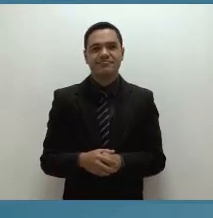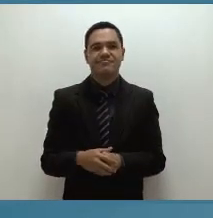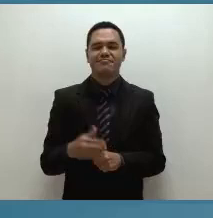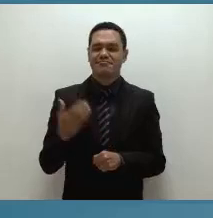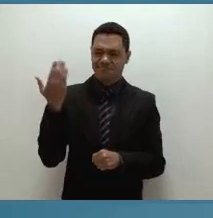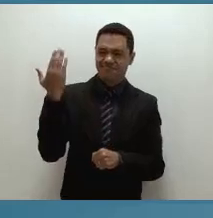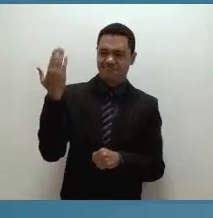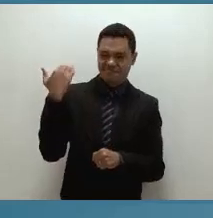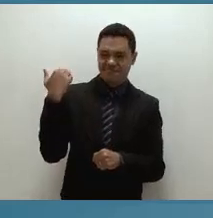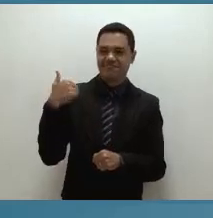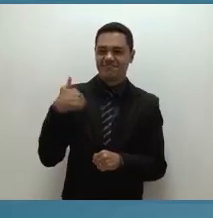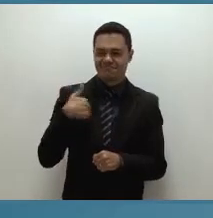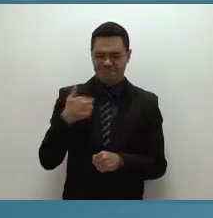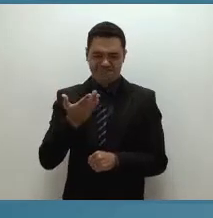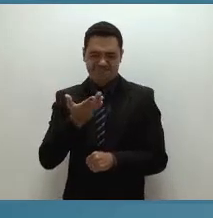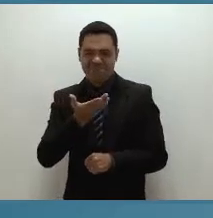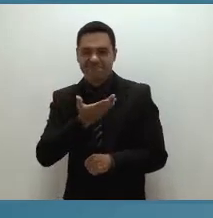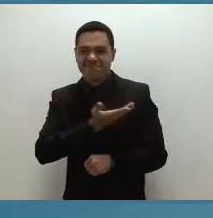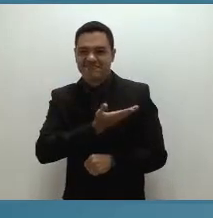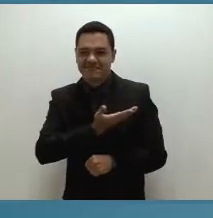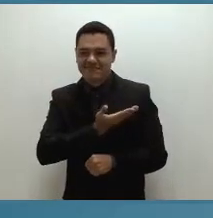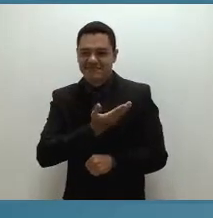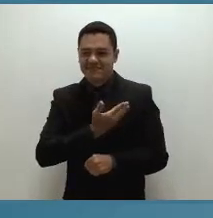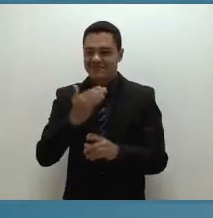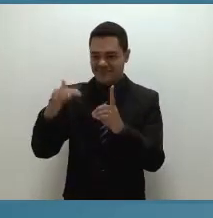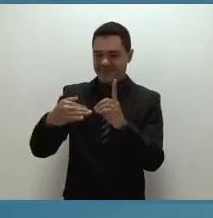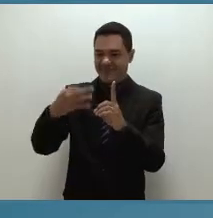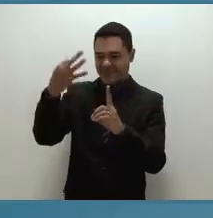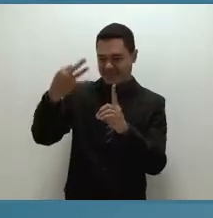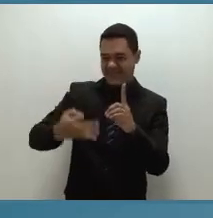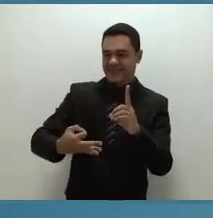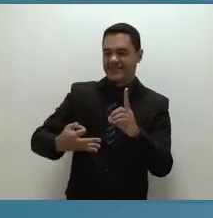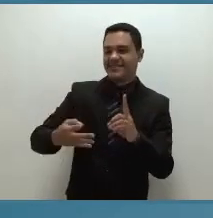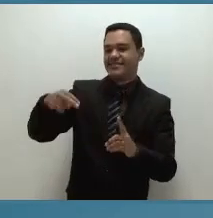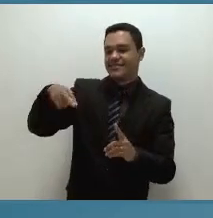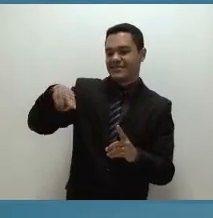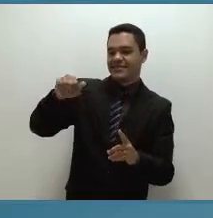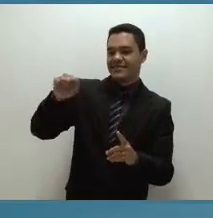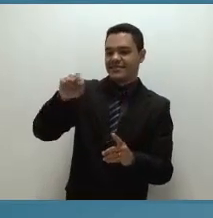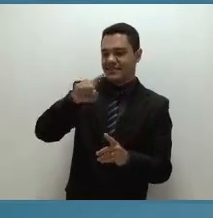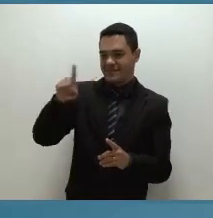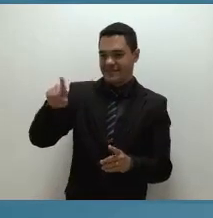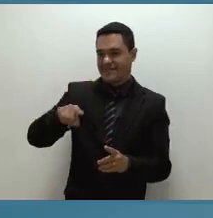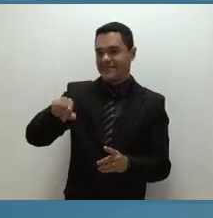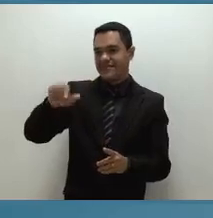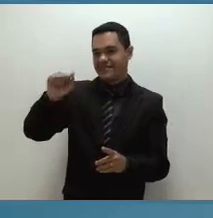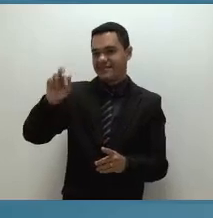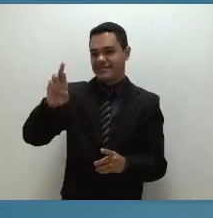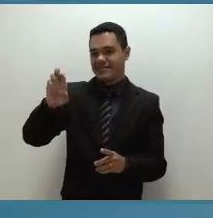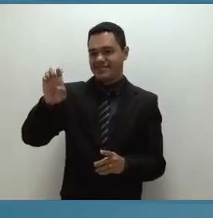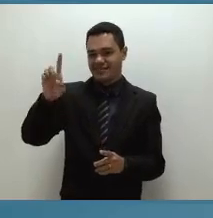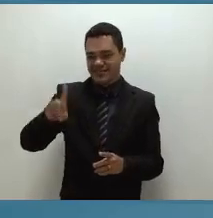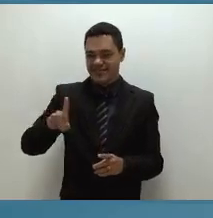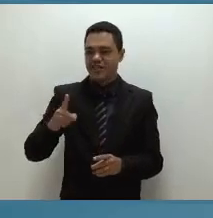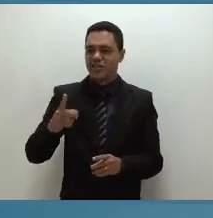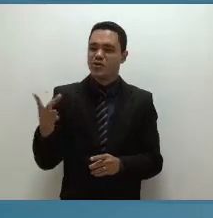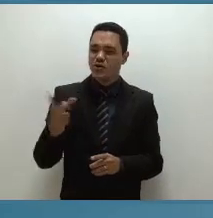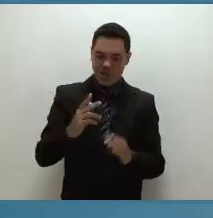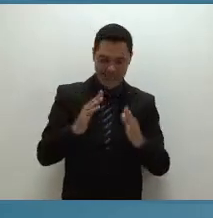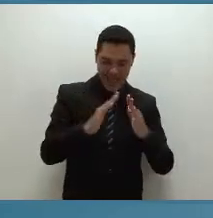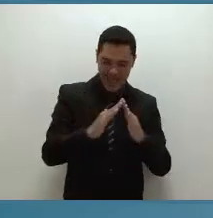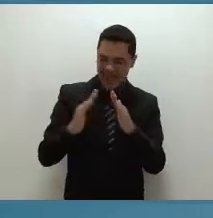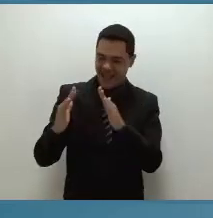manter uma amizade com a desembargadora Nazaré Gouveia, brinco sempre que nós fomos